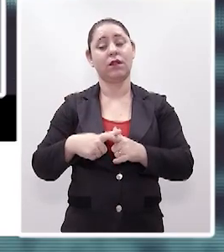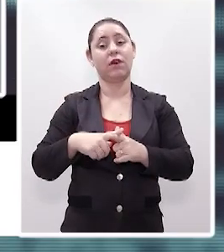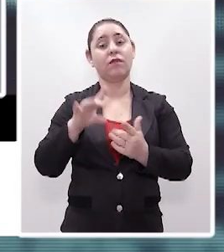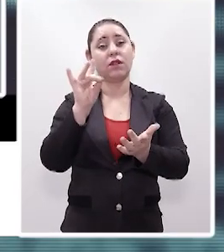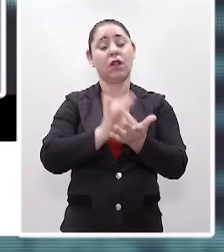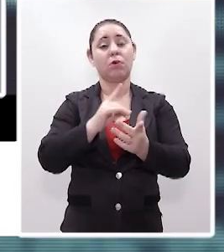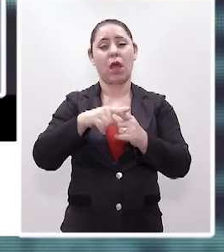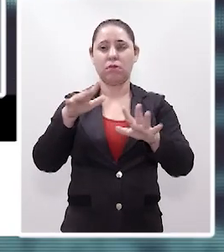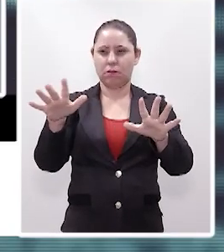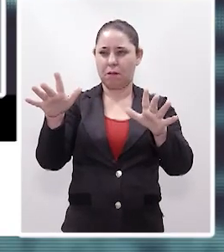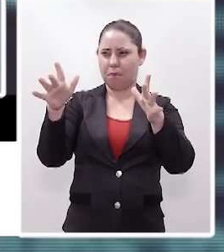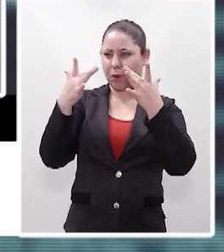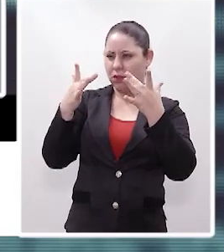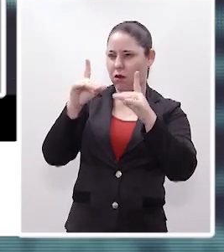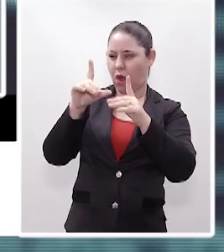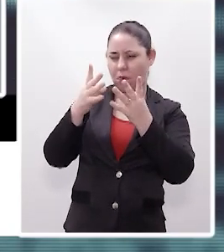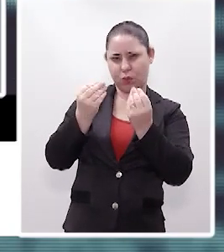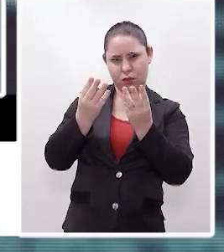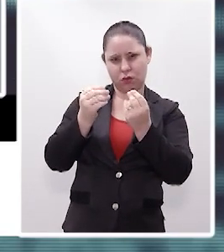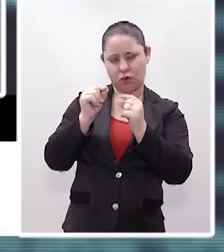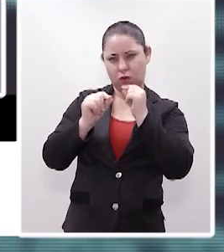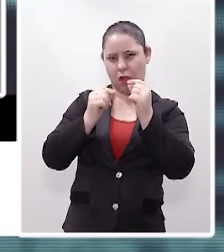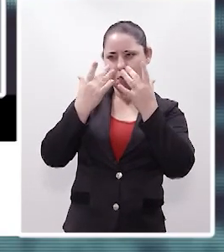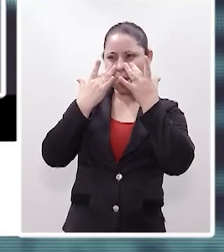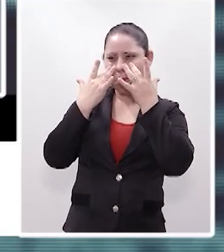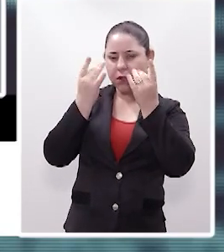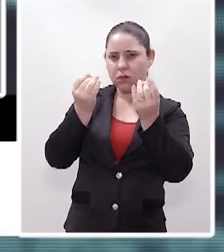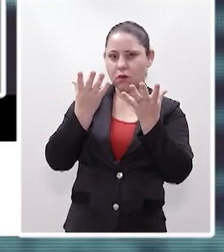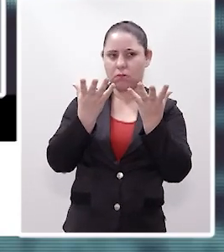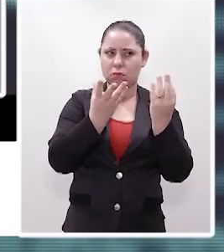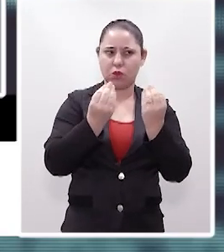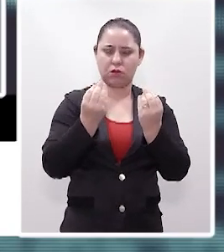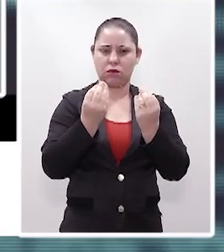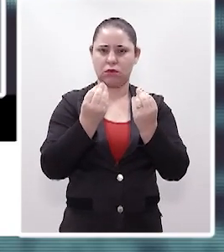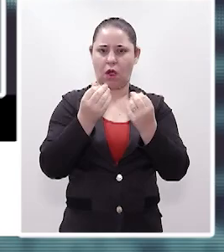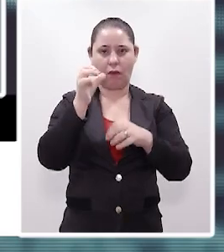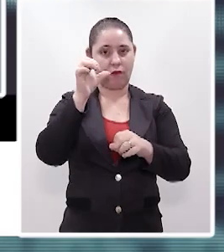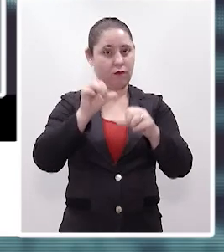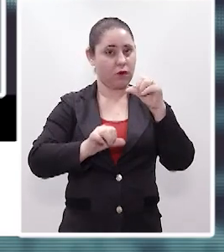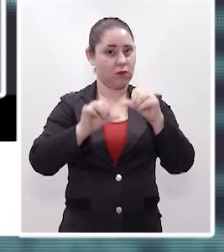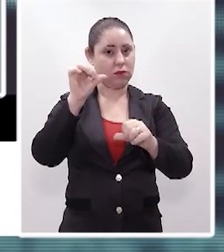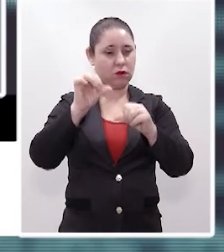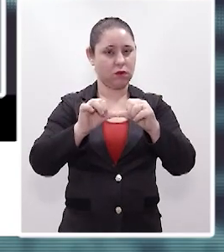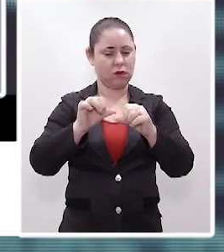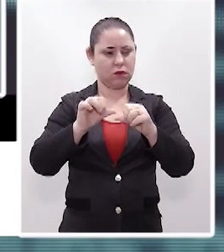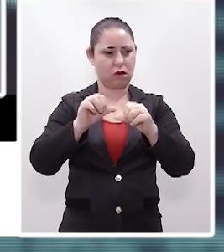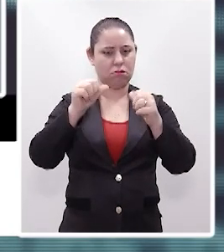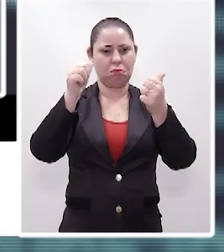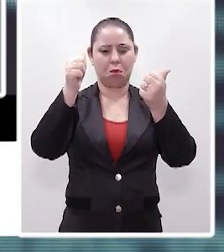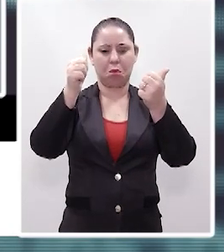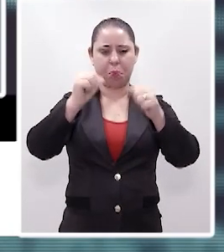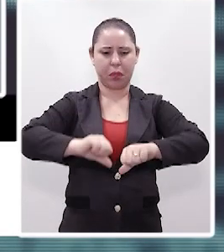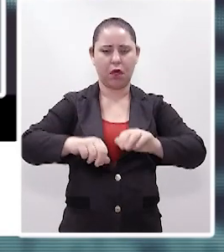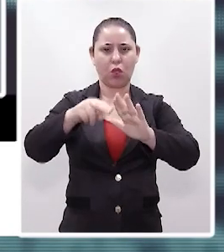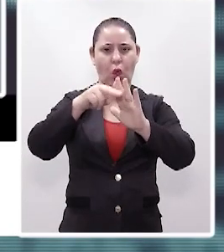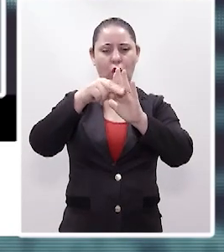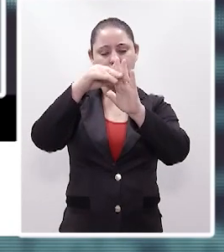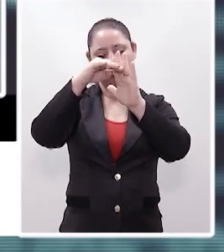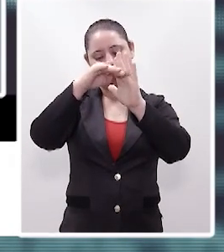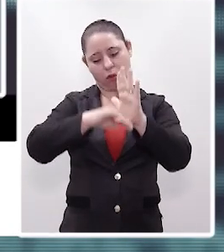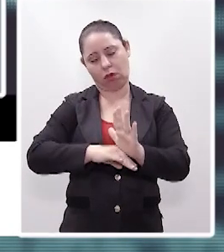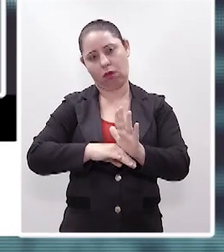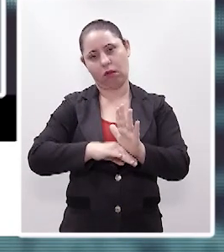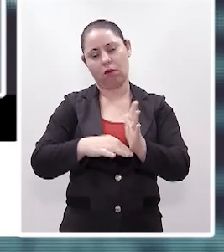por isso, porque ele percebeu que muitos que não estavam na avaliação, não estavam bem